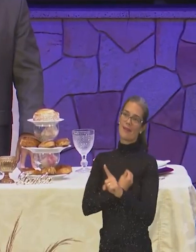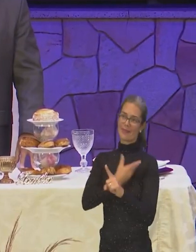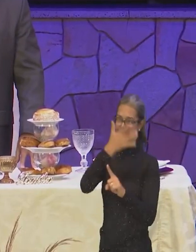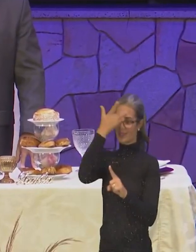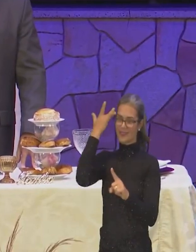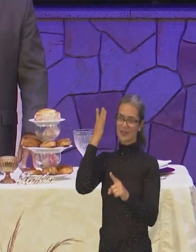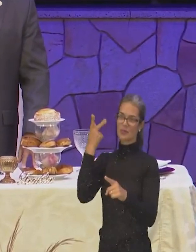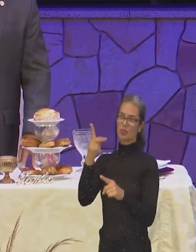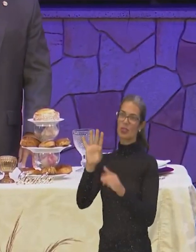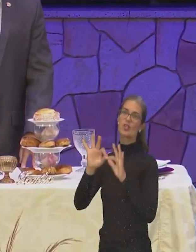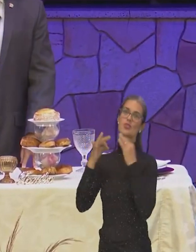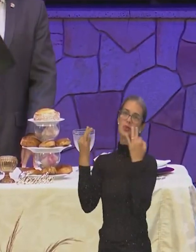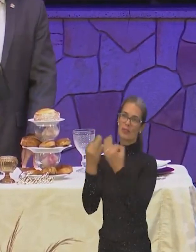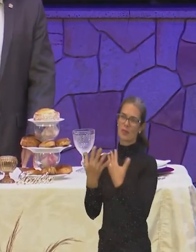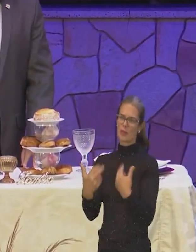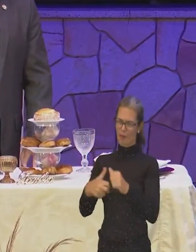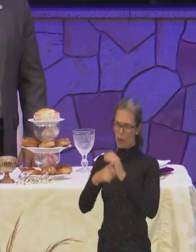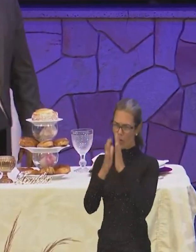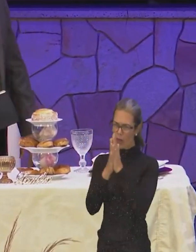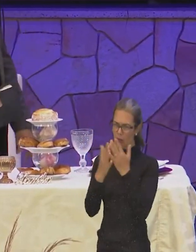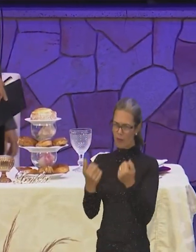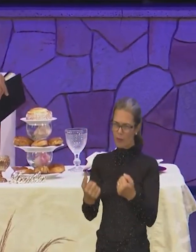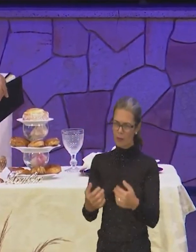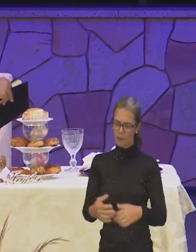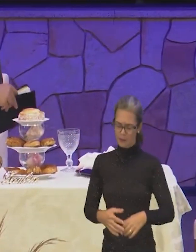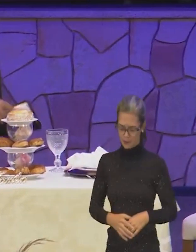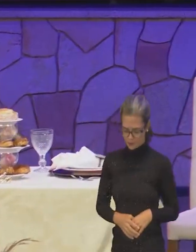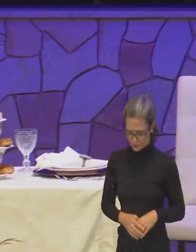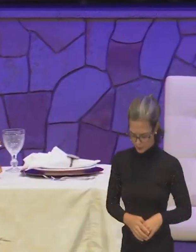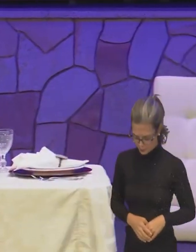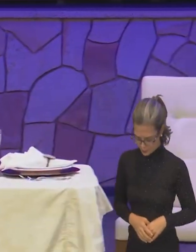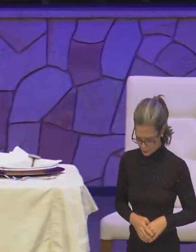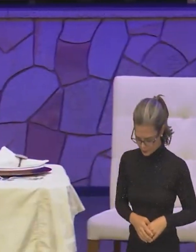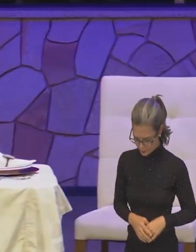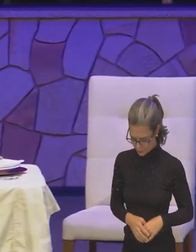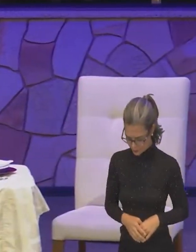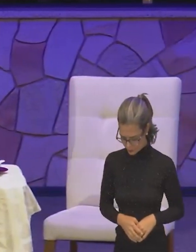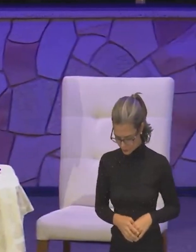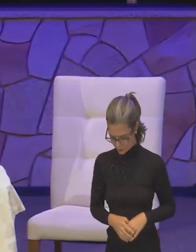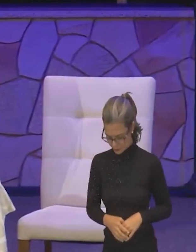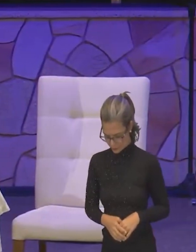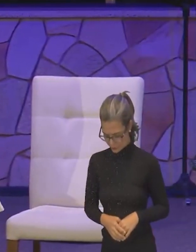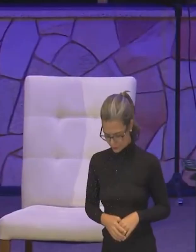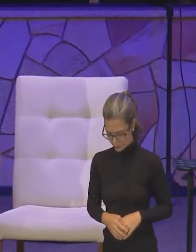você. Feche os seus olhos, curve a sua cabeça.